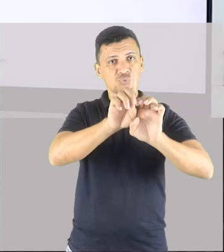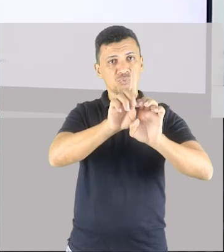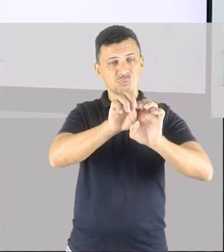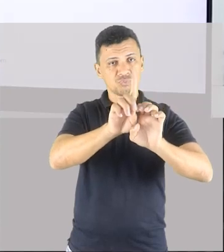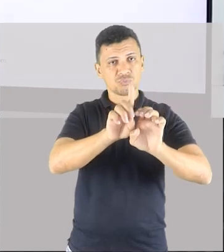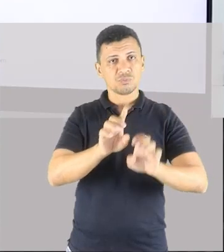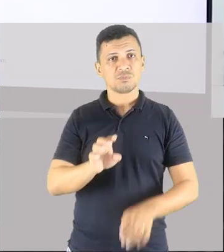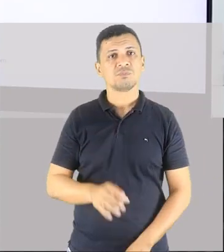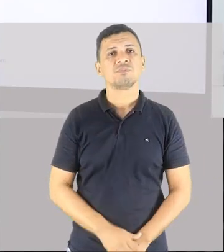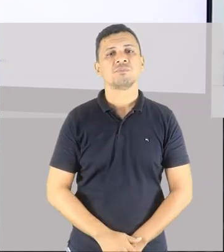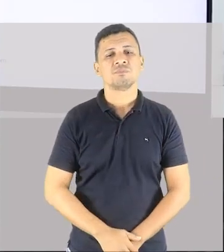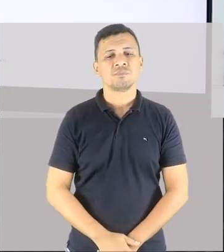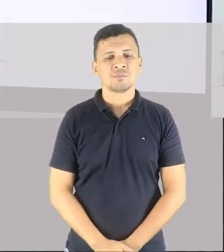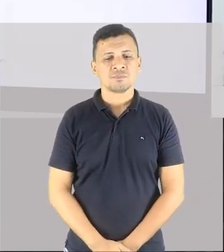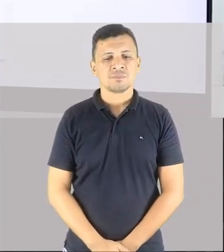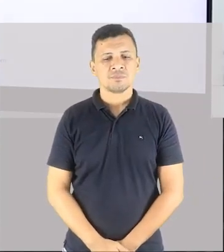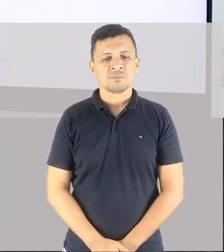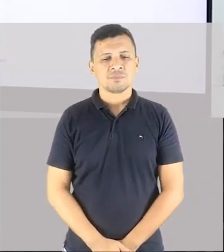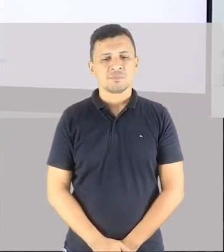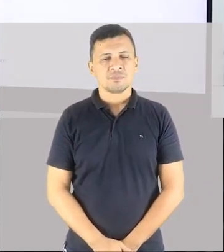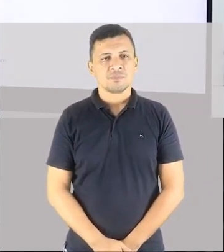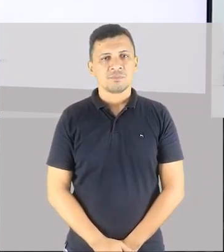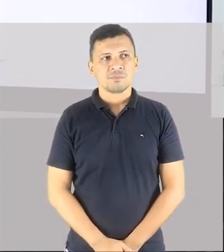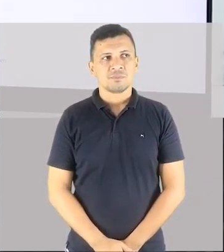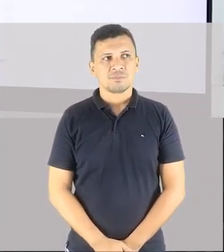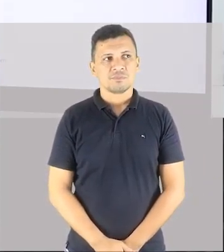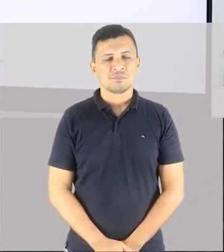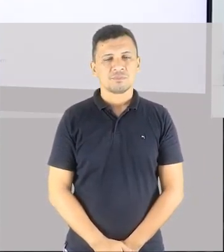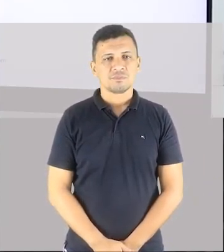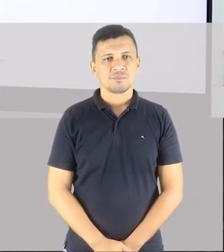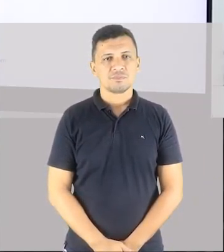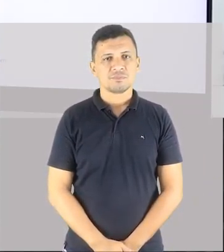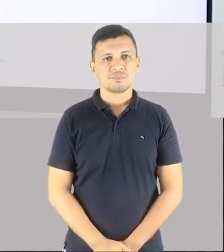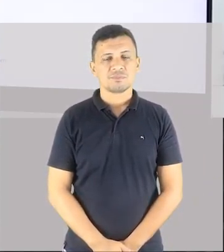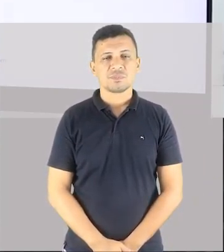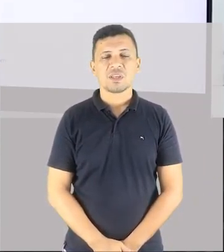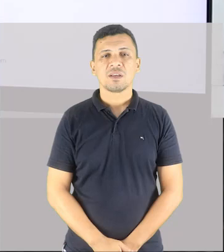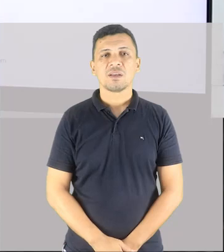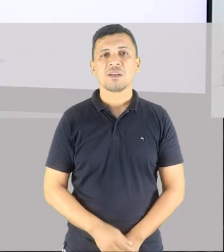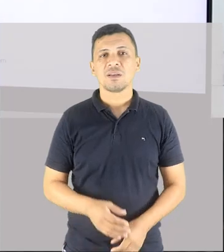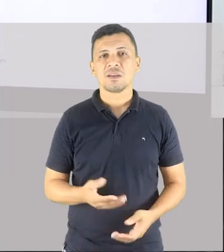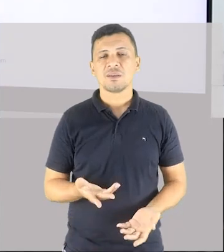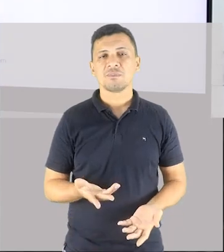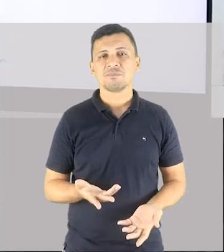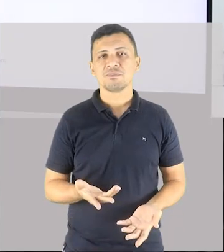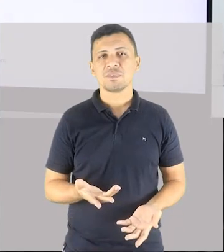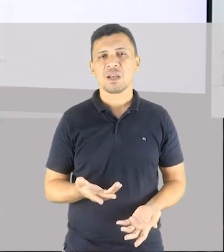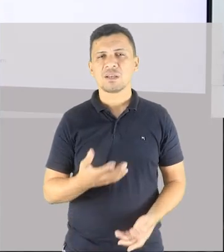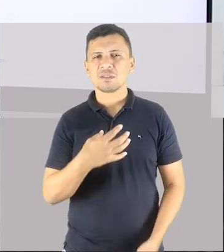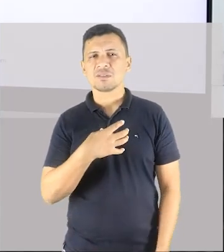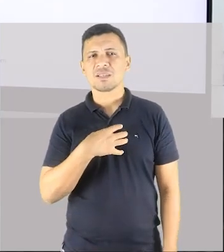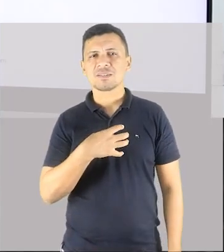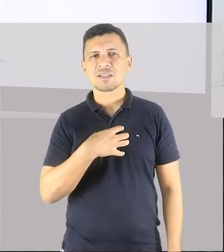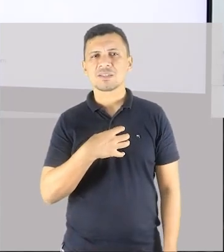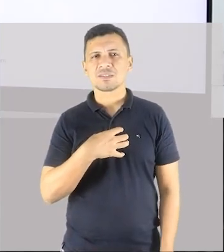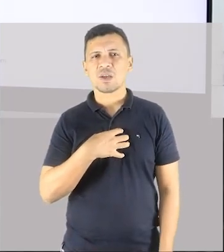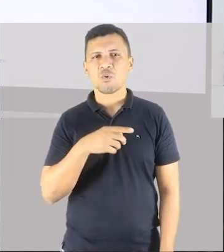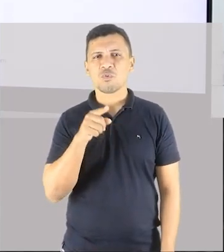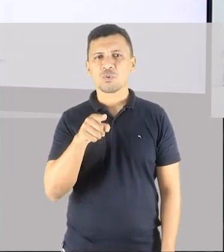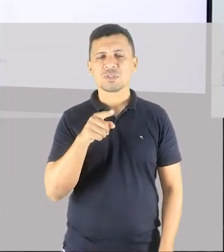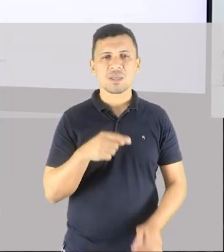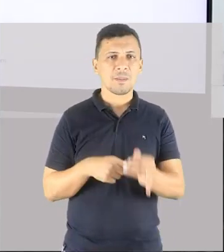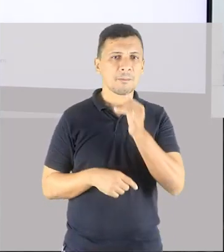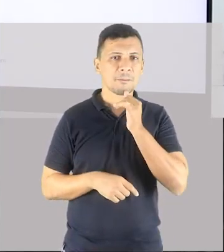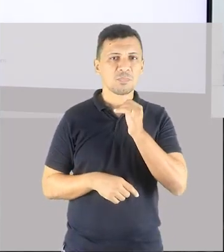de empuxo, tá? Então, é aquela sensação que você tem quando